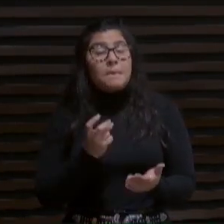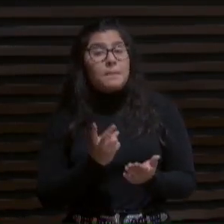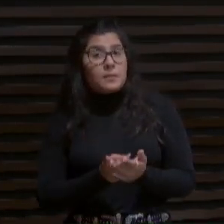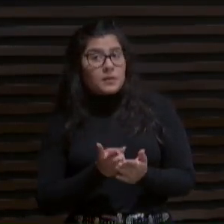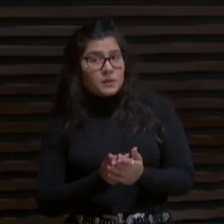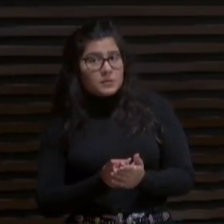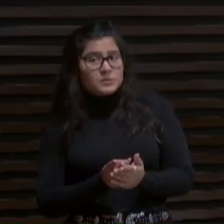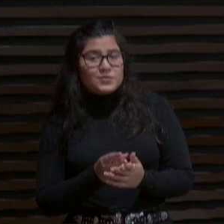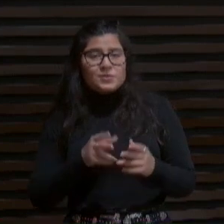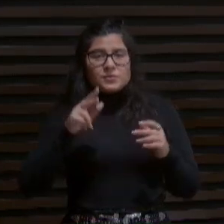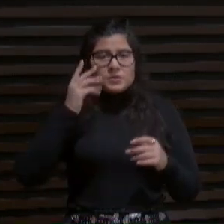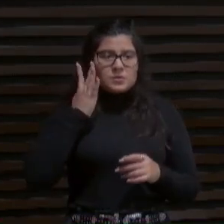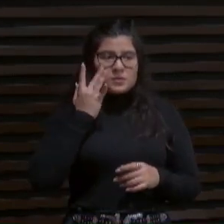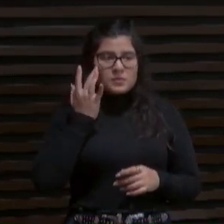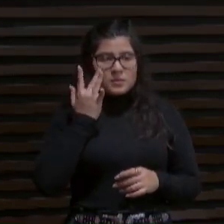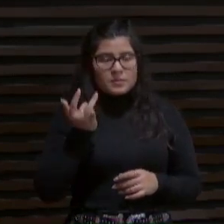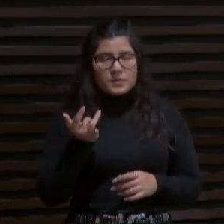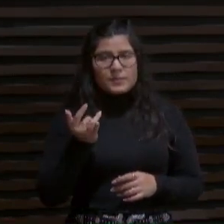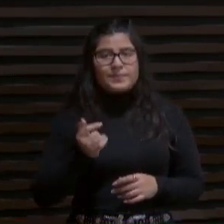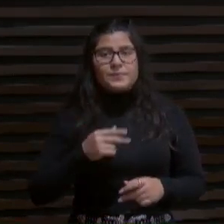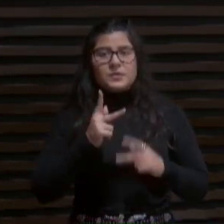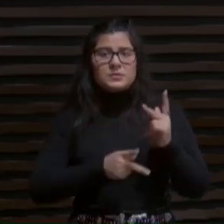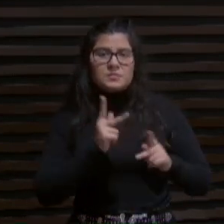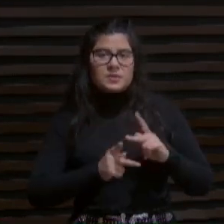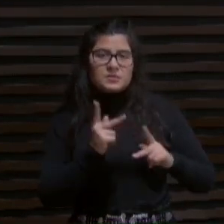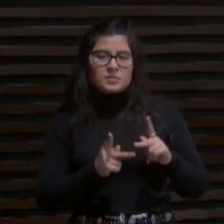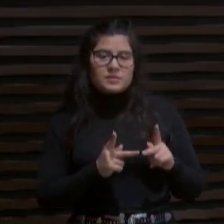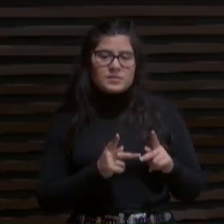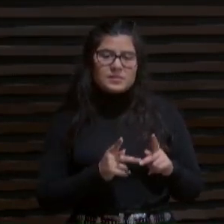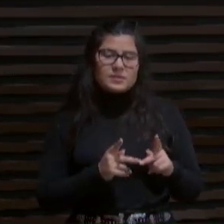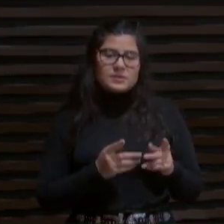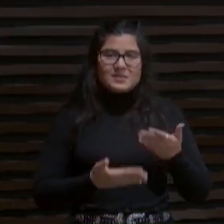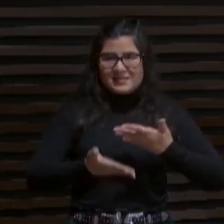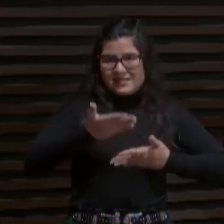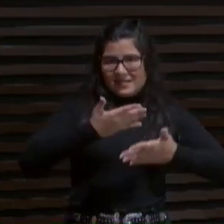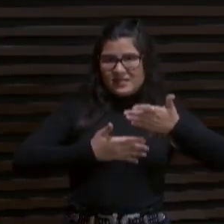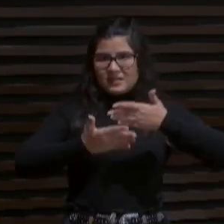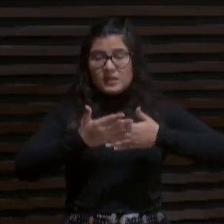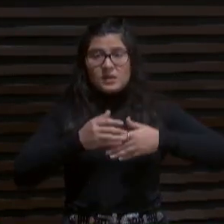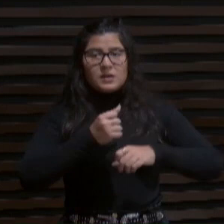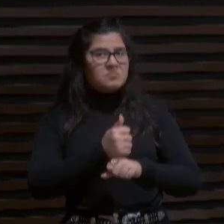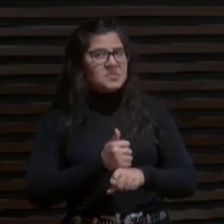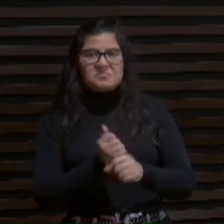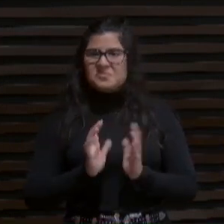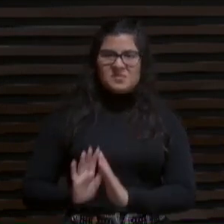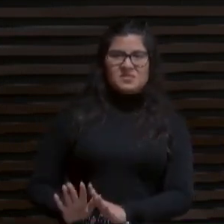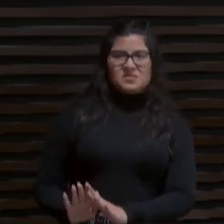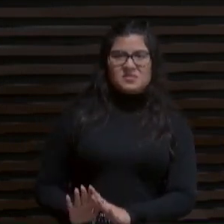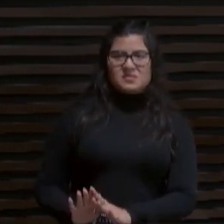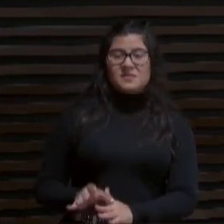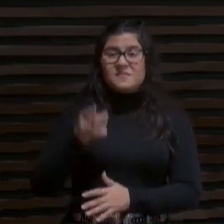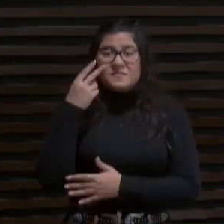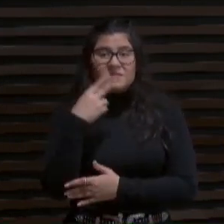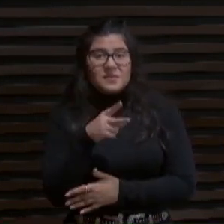fosse normal naquela época as pessoas negociarem algo, Abraão não quis nem negociar. Ele